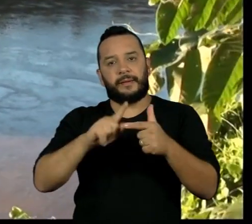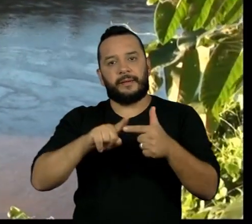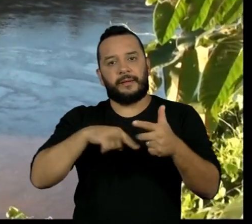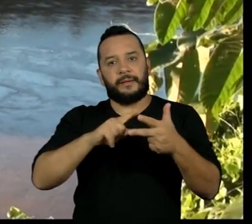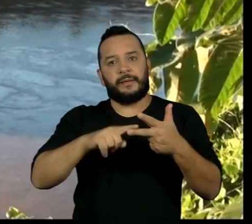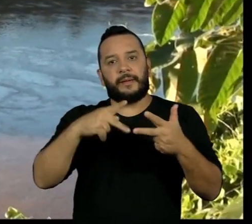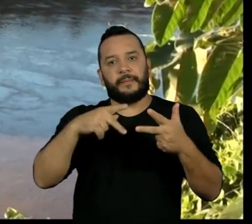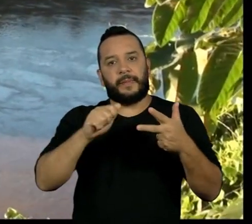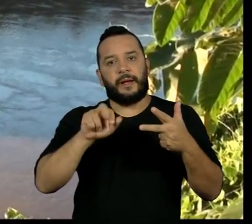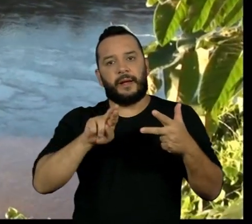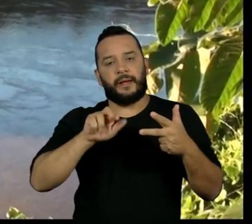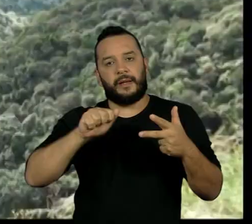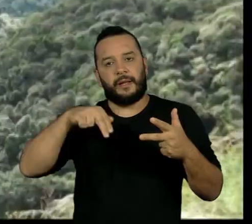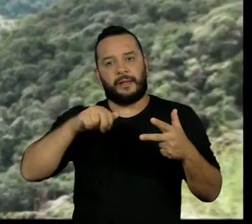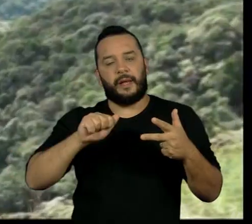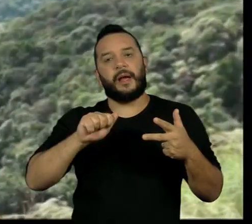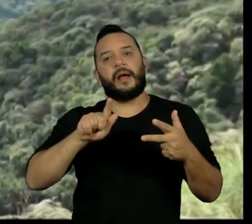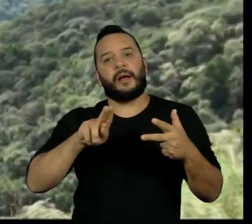São mais de